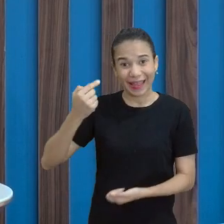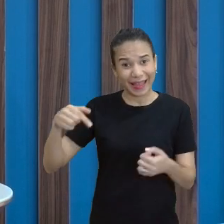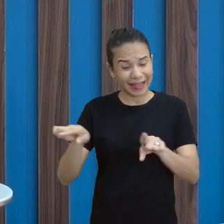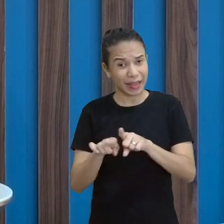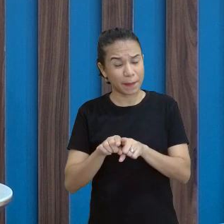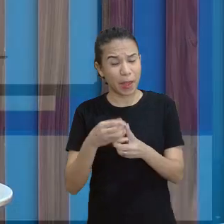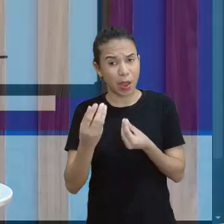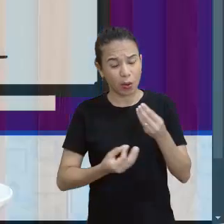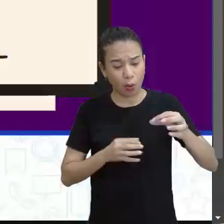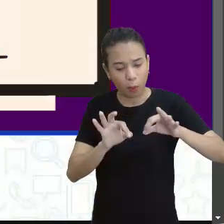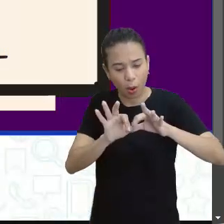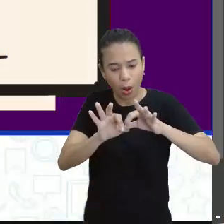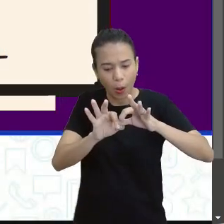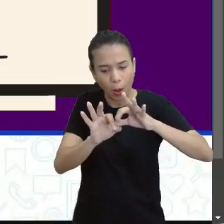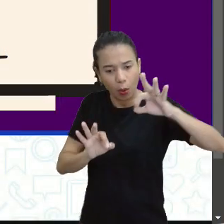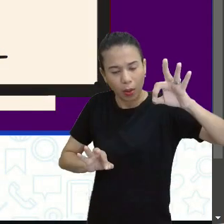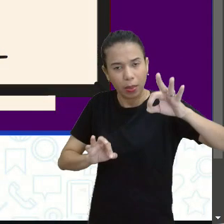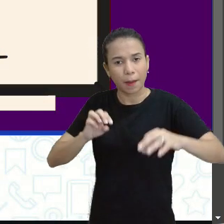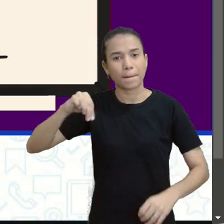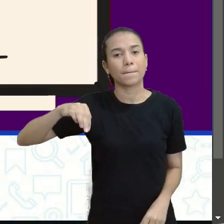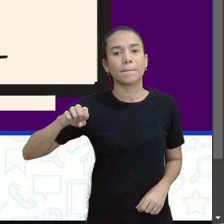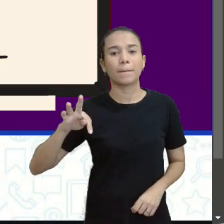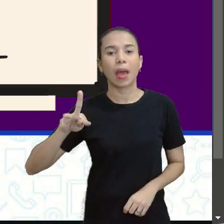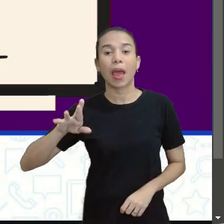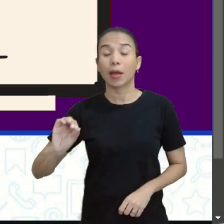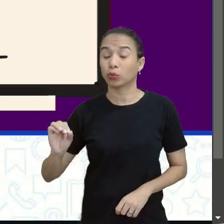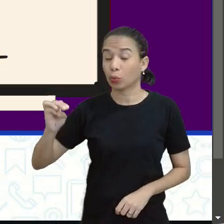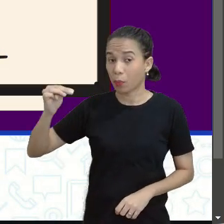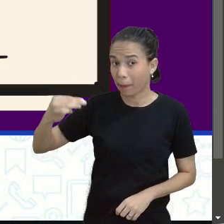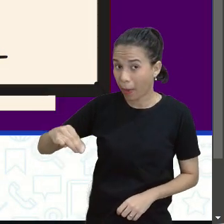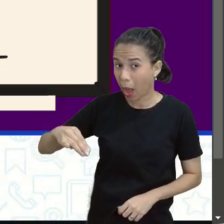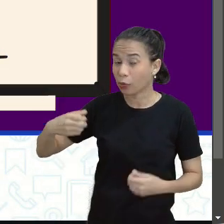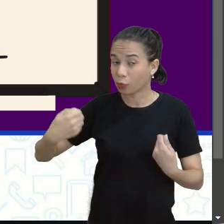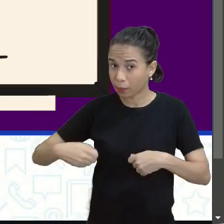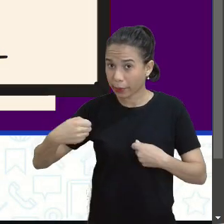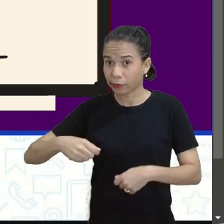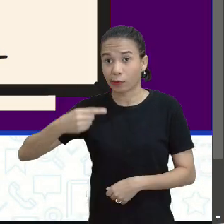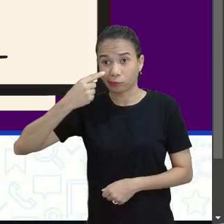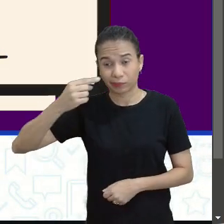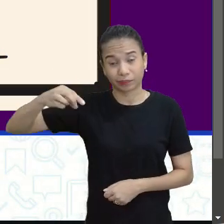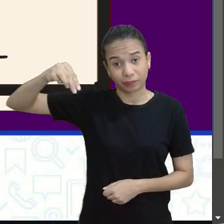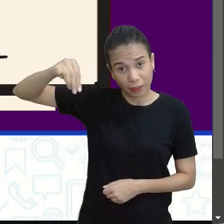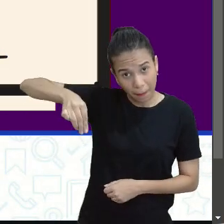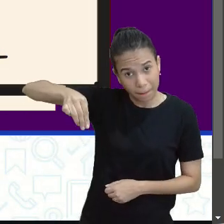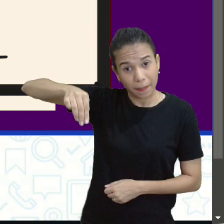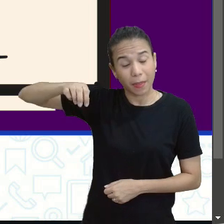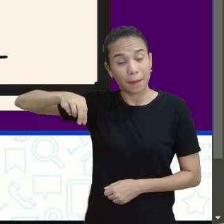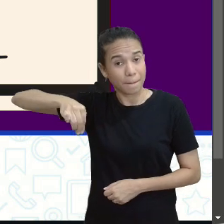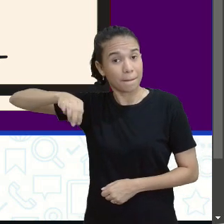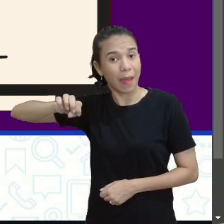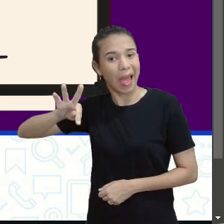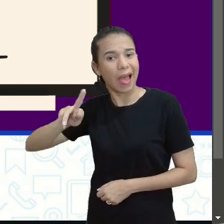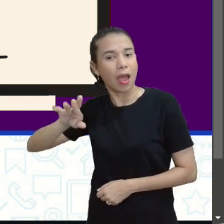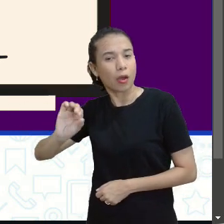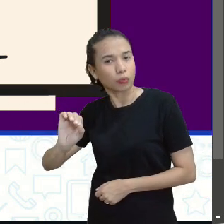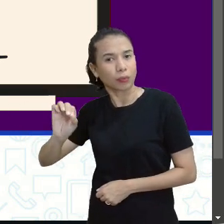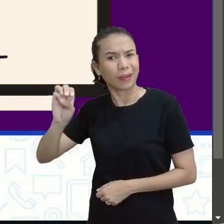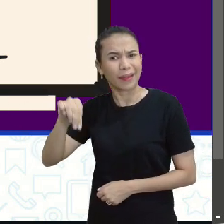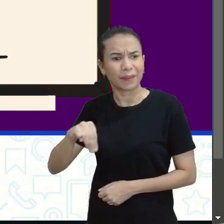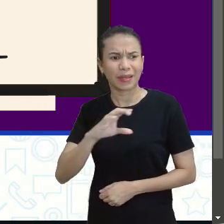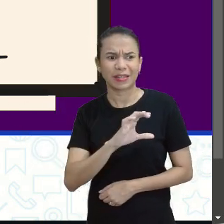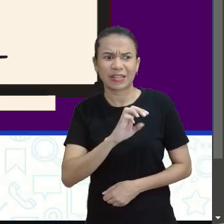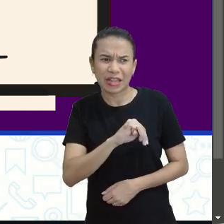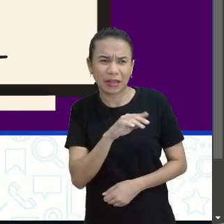né? Unidade de medidas específica de metro, que tem que ser colocado em M, né? De metro, porque senão Se colocar centímetro